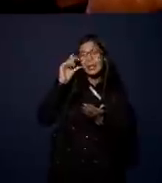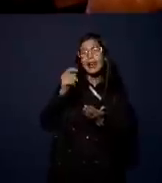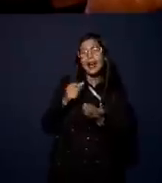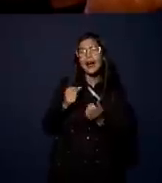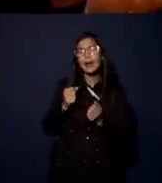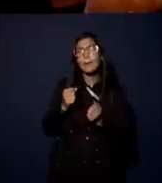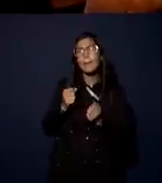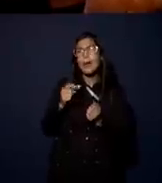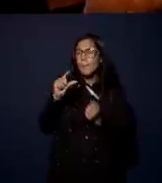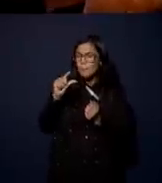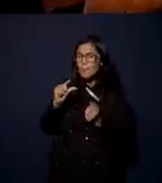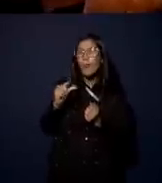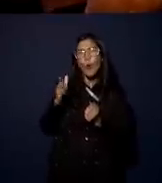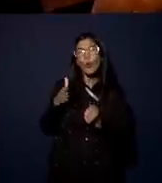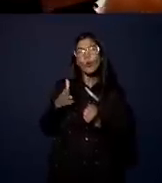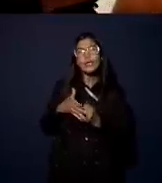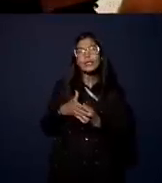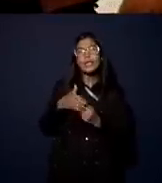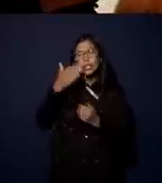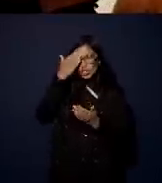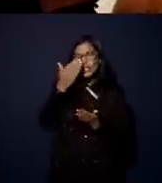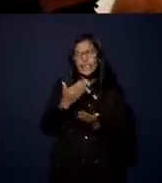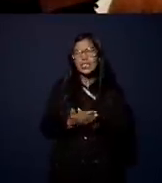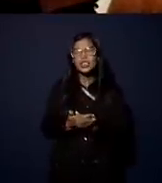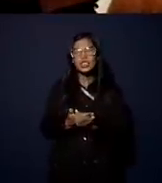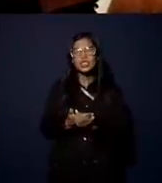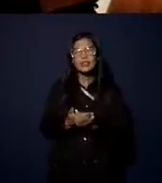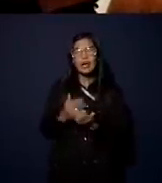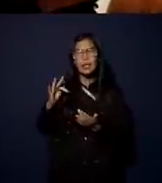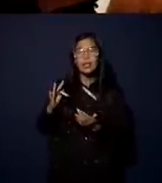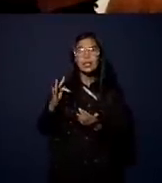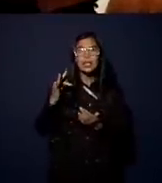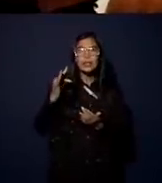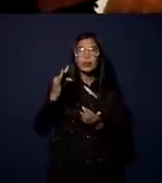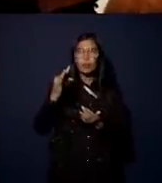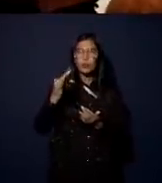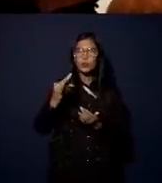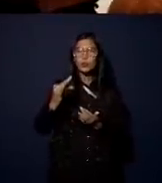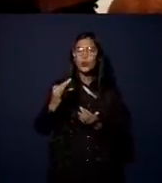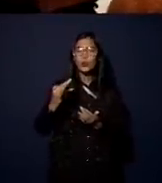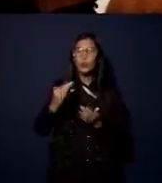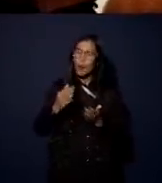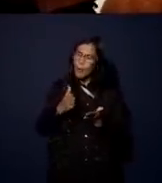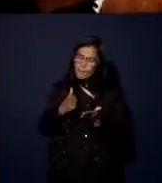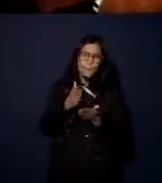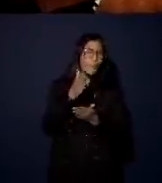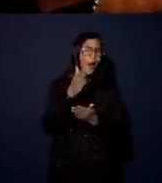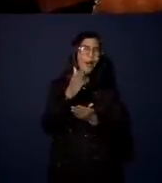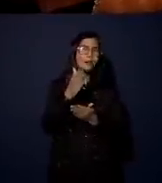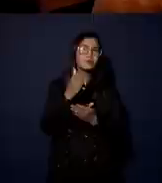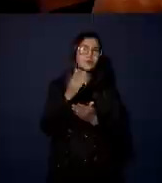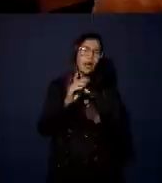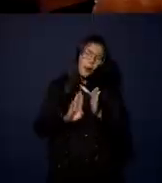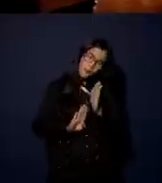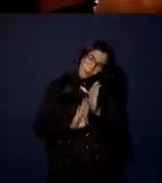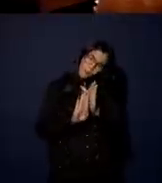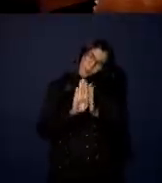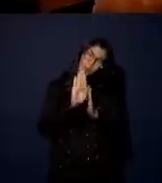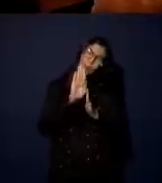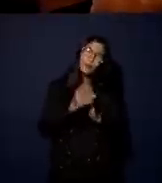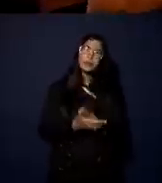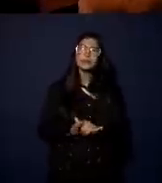né então a gente acredita que exista ainda um espaço grande é para